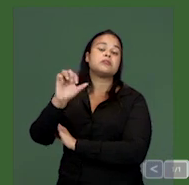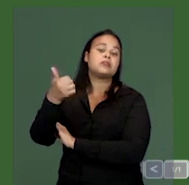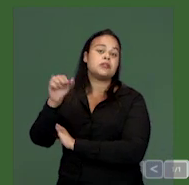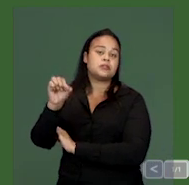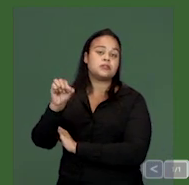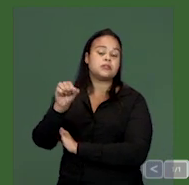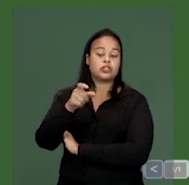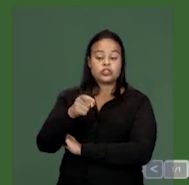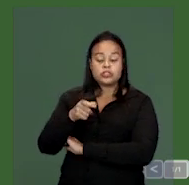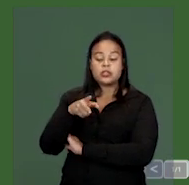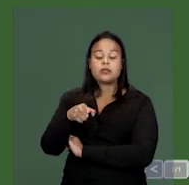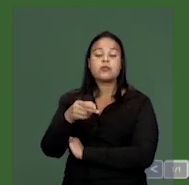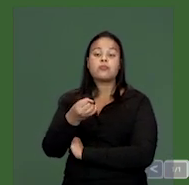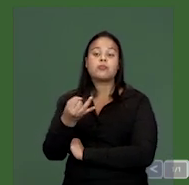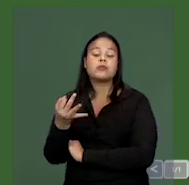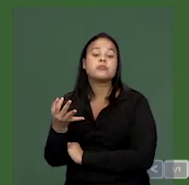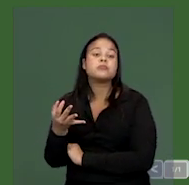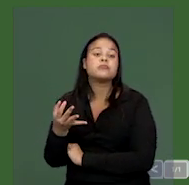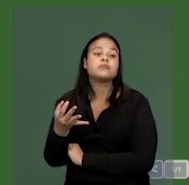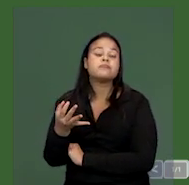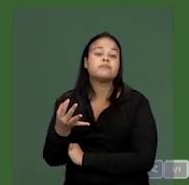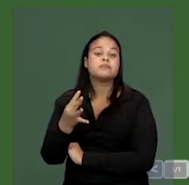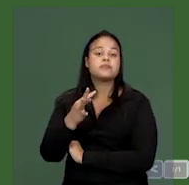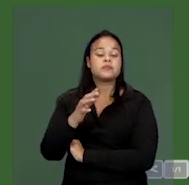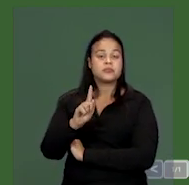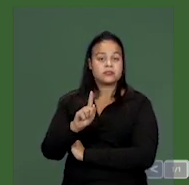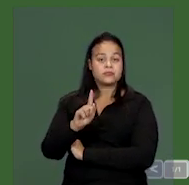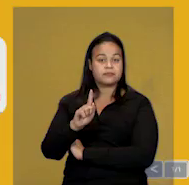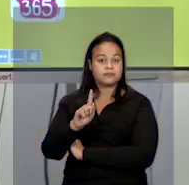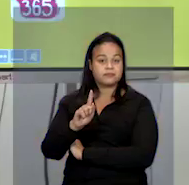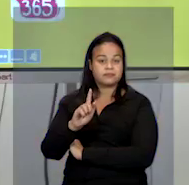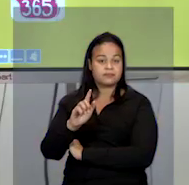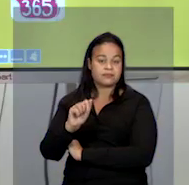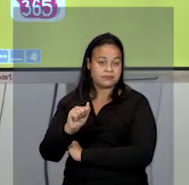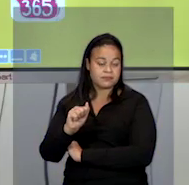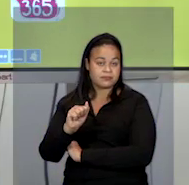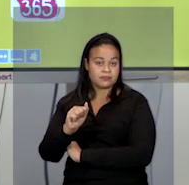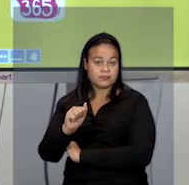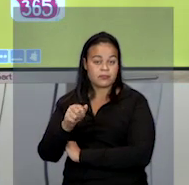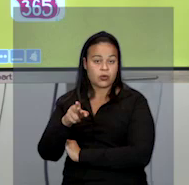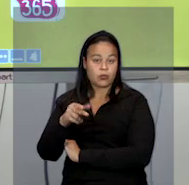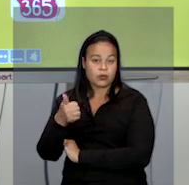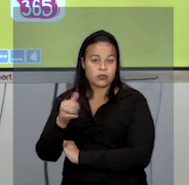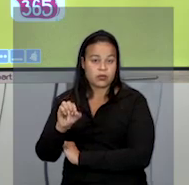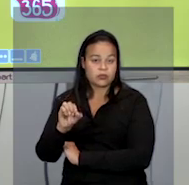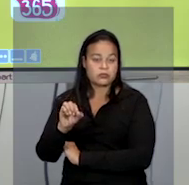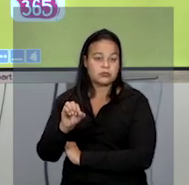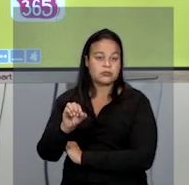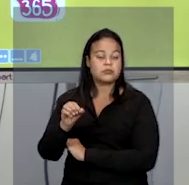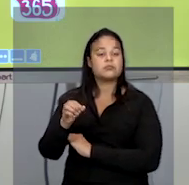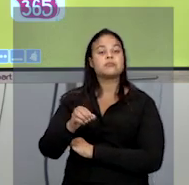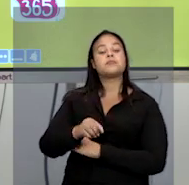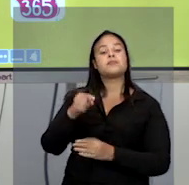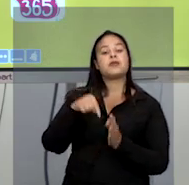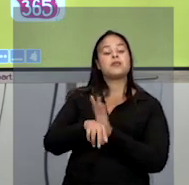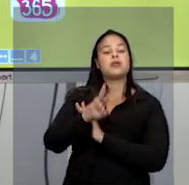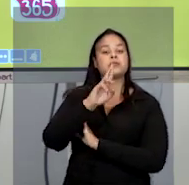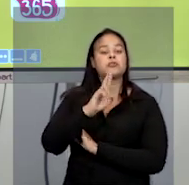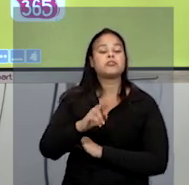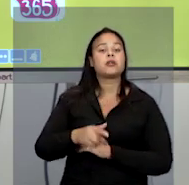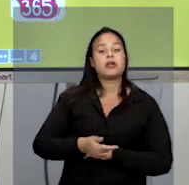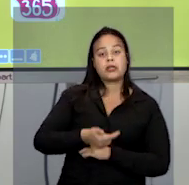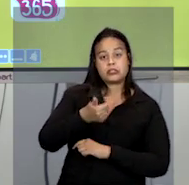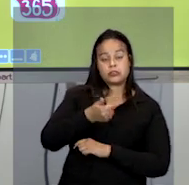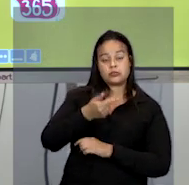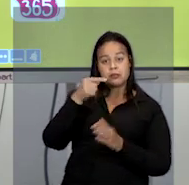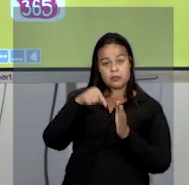de x, ou seja, do meu cateto adjacente, é 10. Primeira pergunta respondida. Segunda,